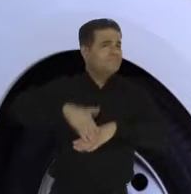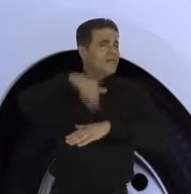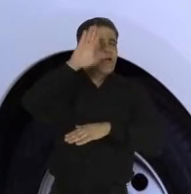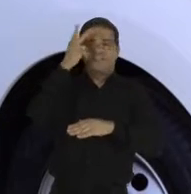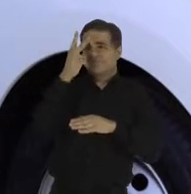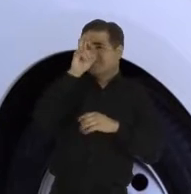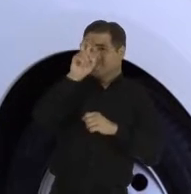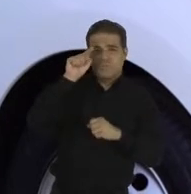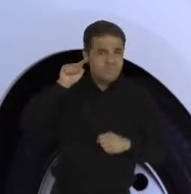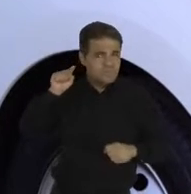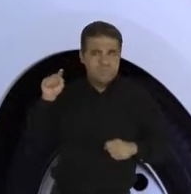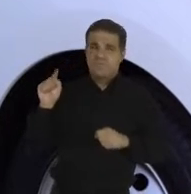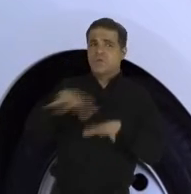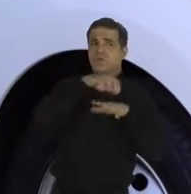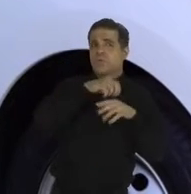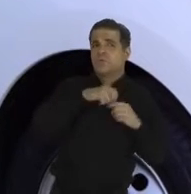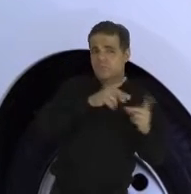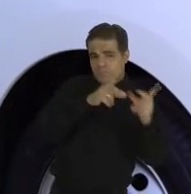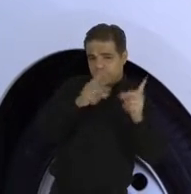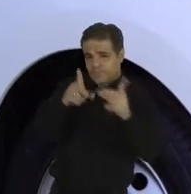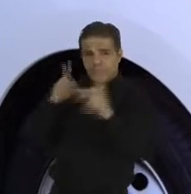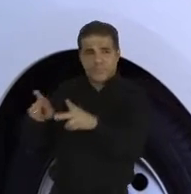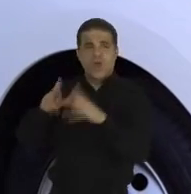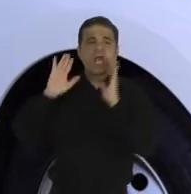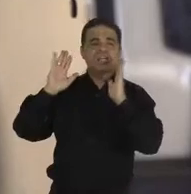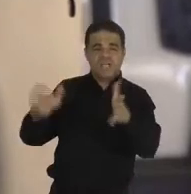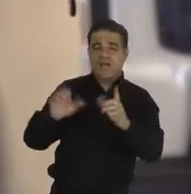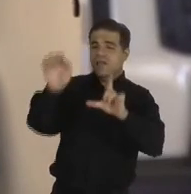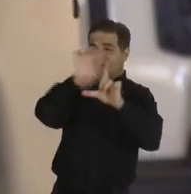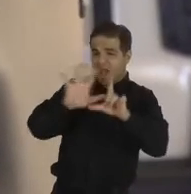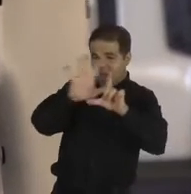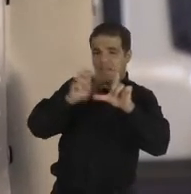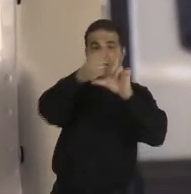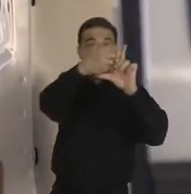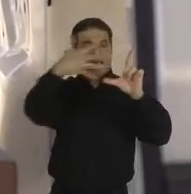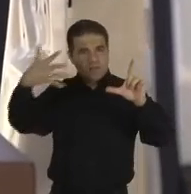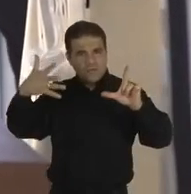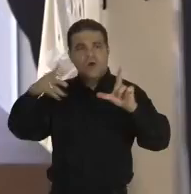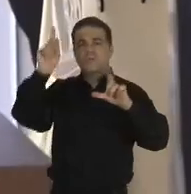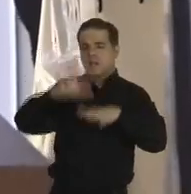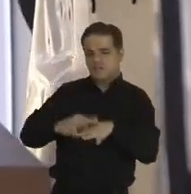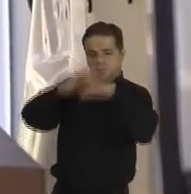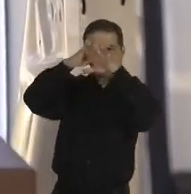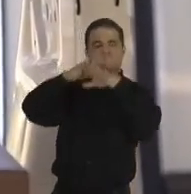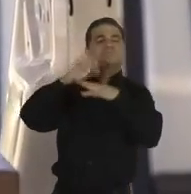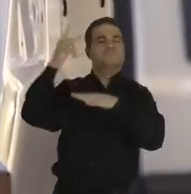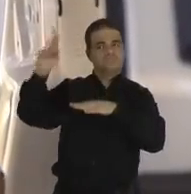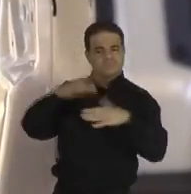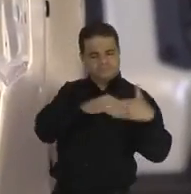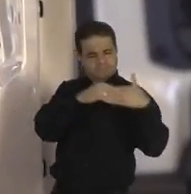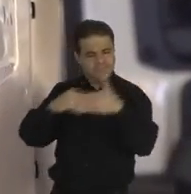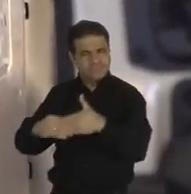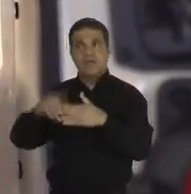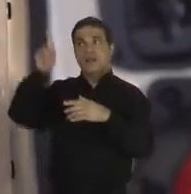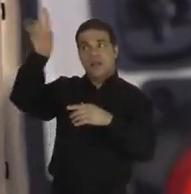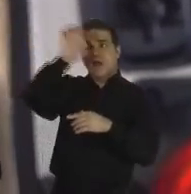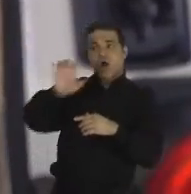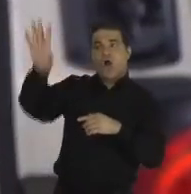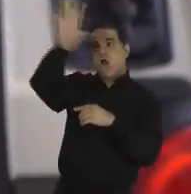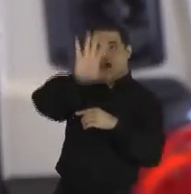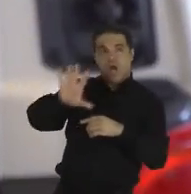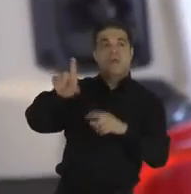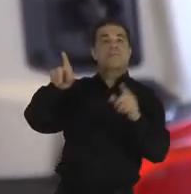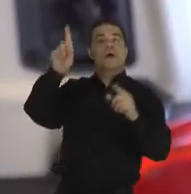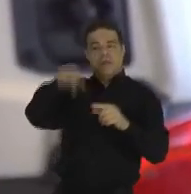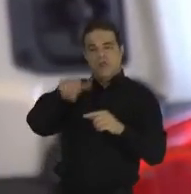mais de 25 mil unidades e essa plataforma ela é líder o alimento na Europa